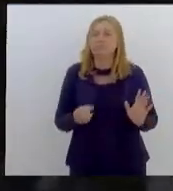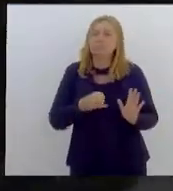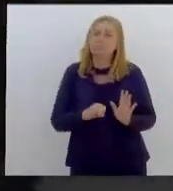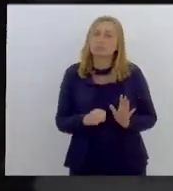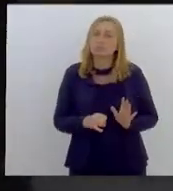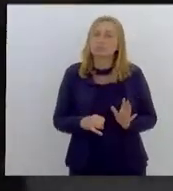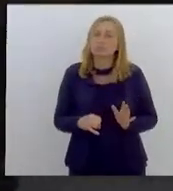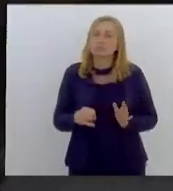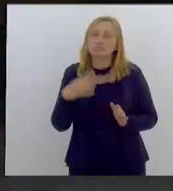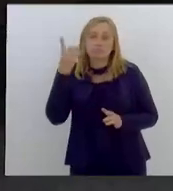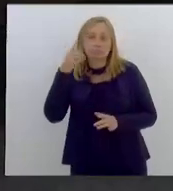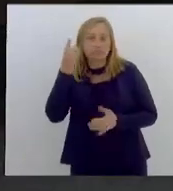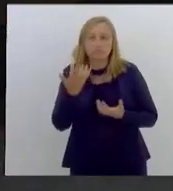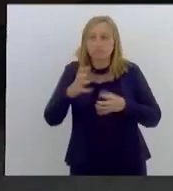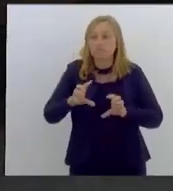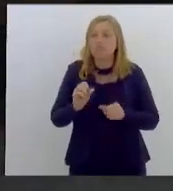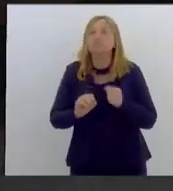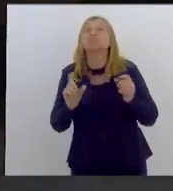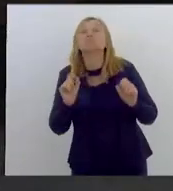quiser, fazer o quê?